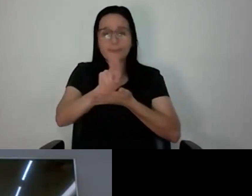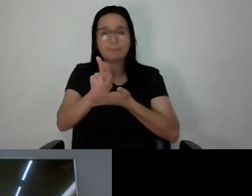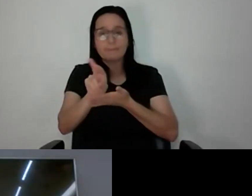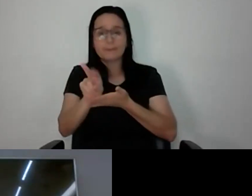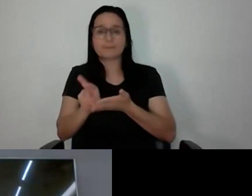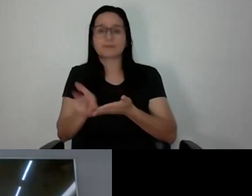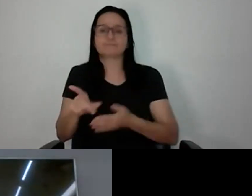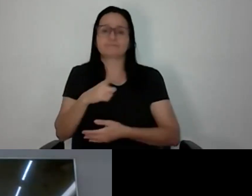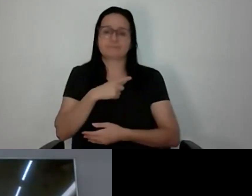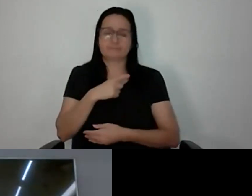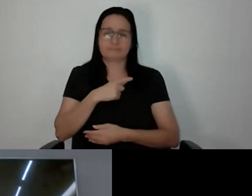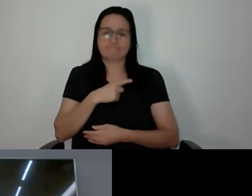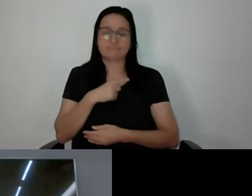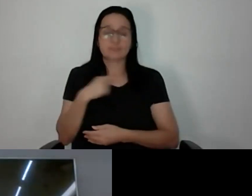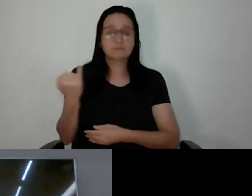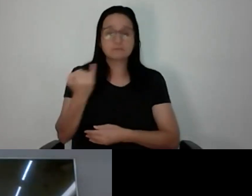vale dizer,